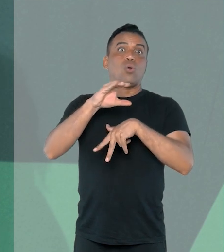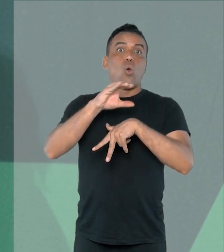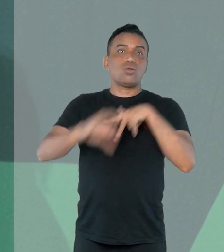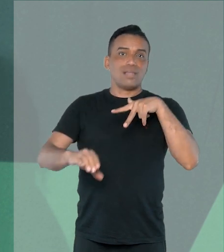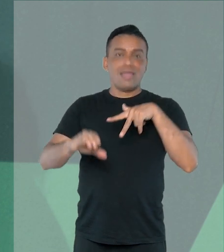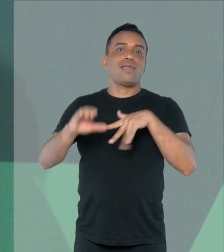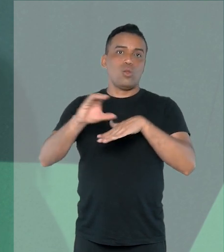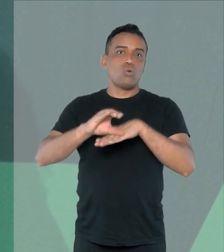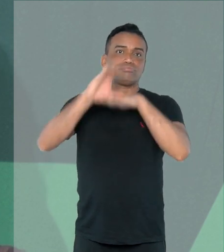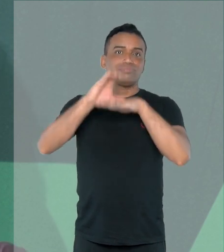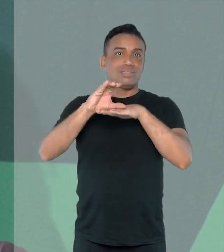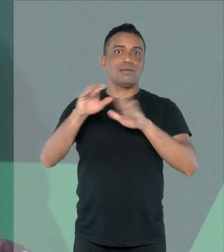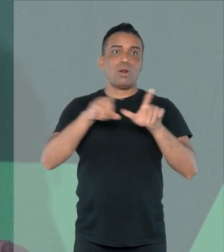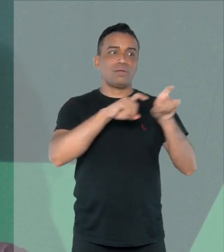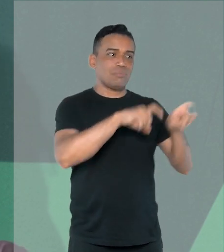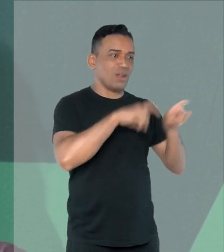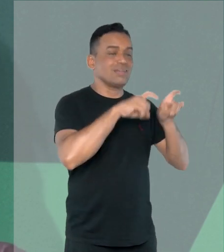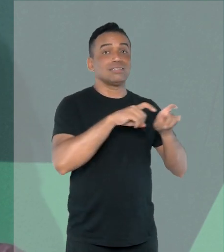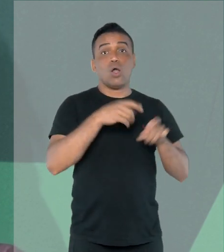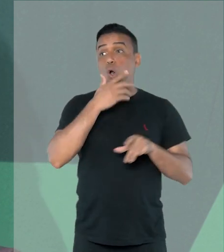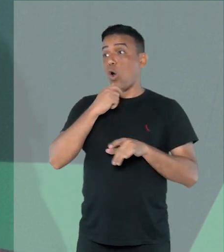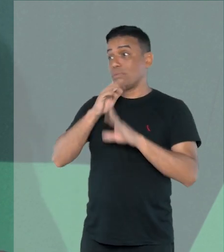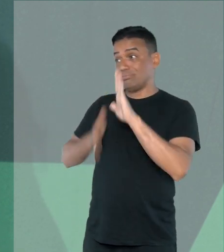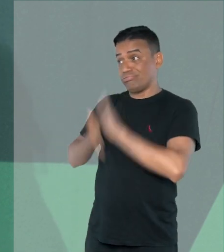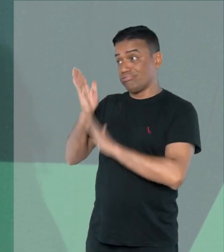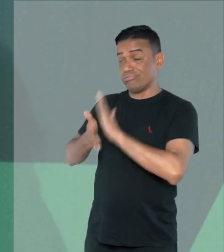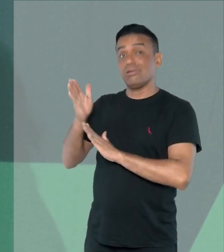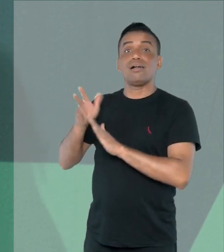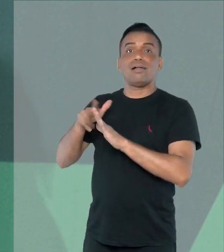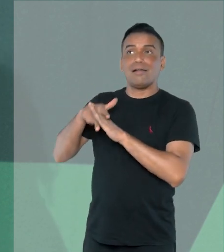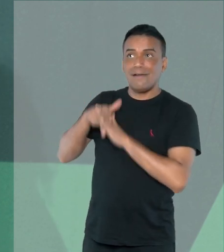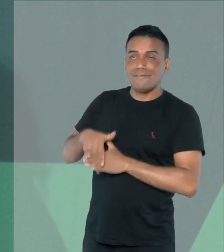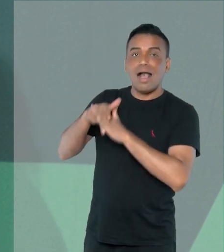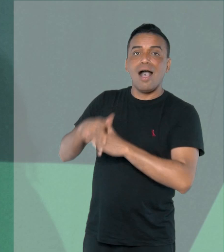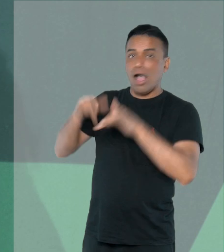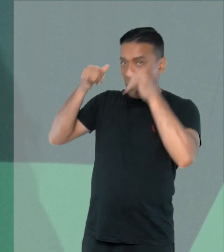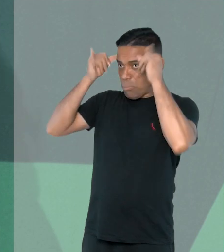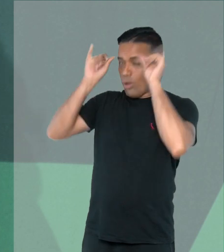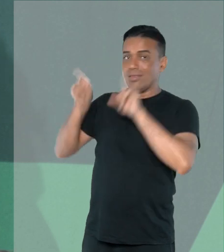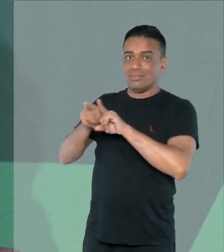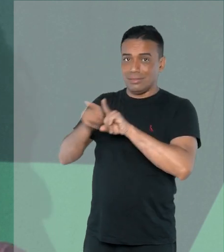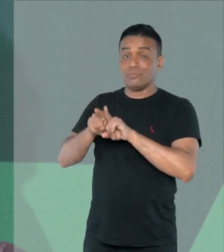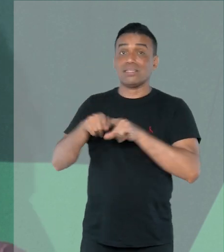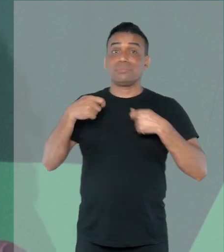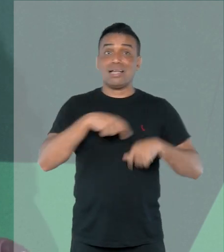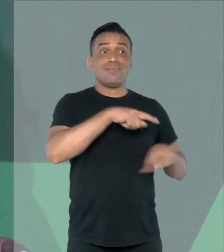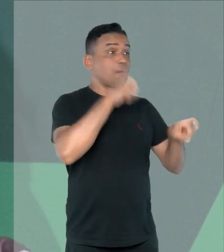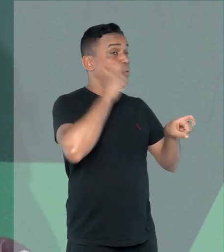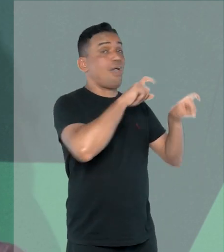partiam, os cavalos e bois também. Era preciso se ocupar das colheitas. Elas tomariam o lugar dos